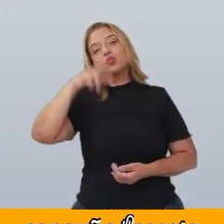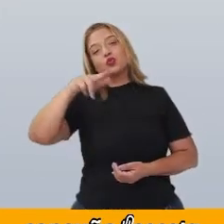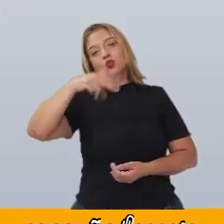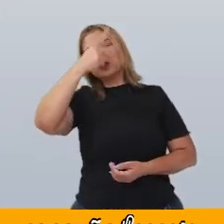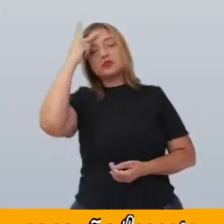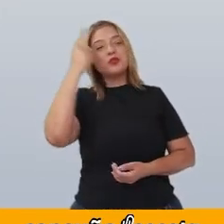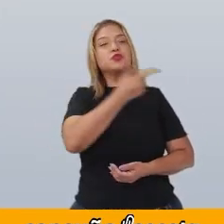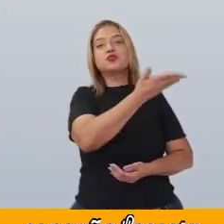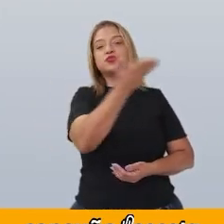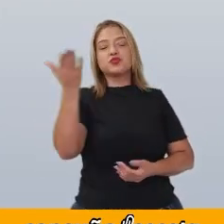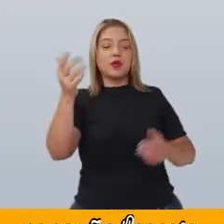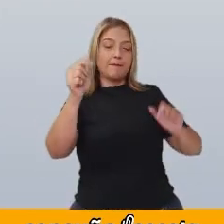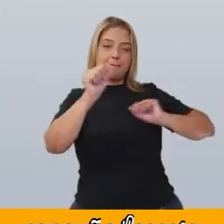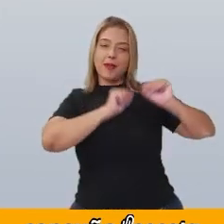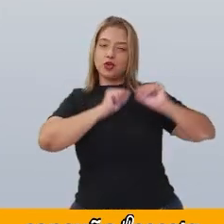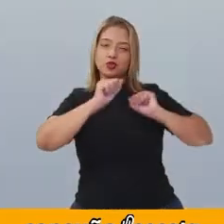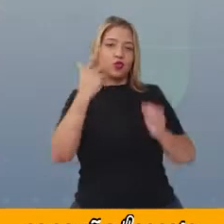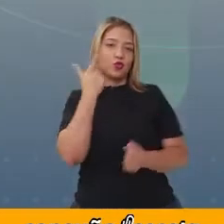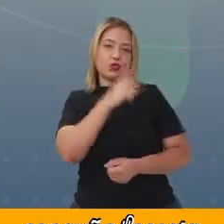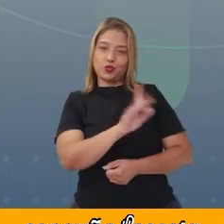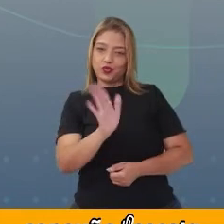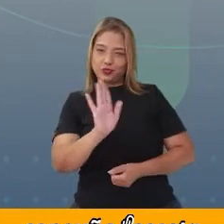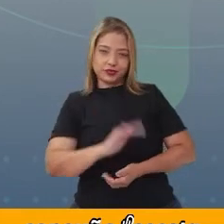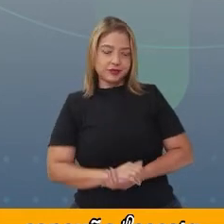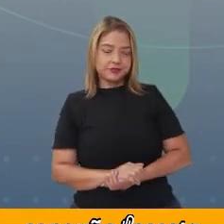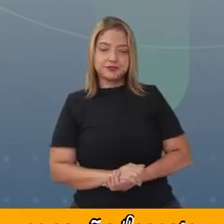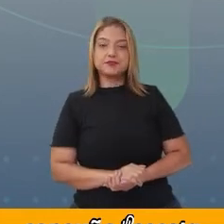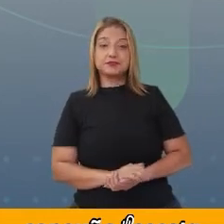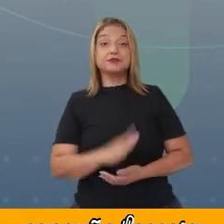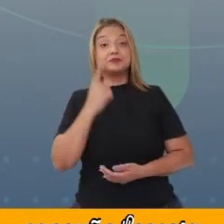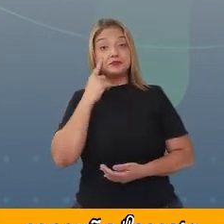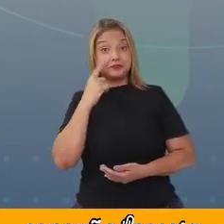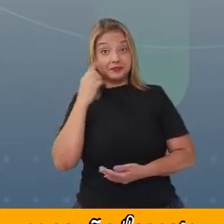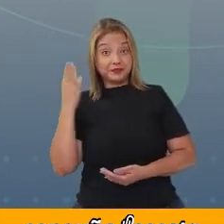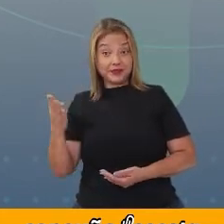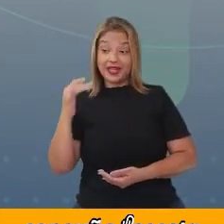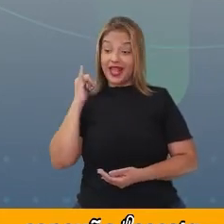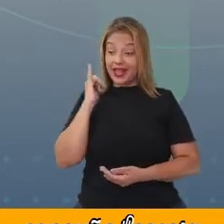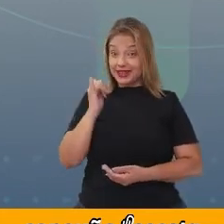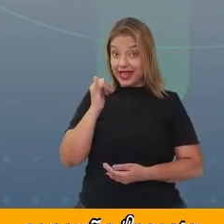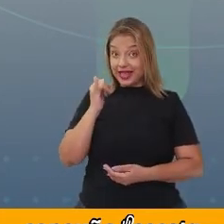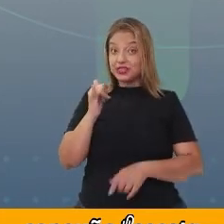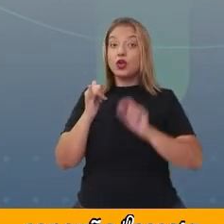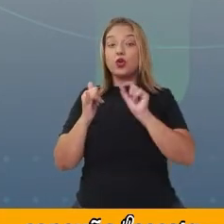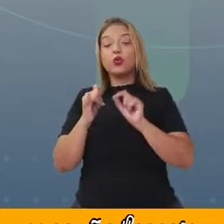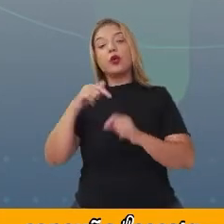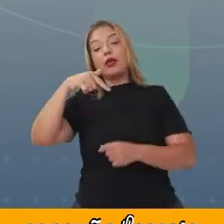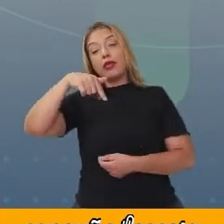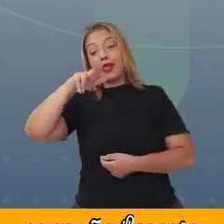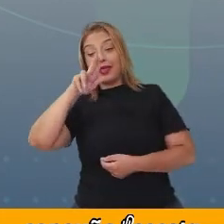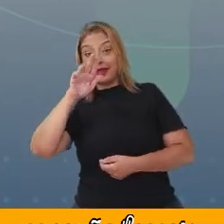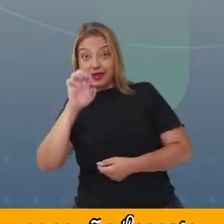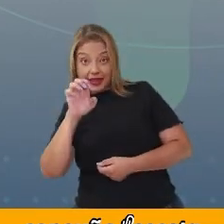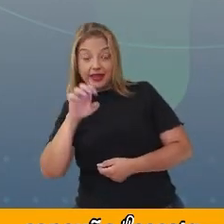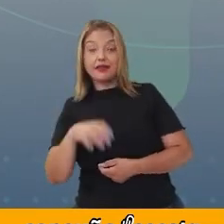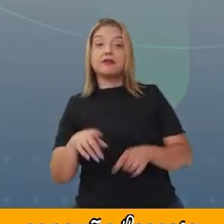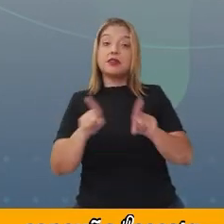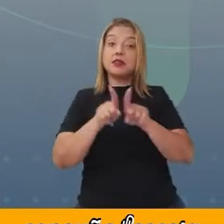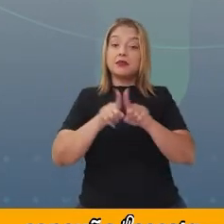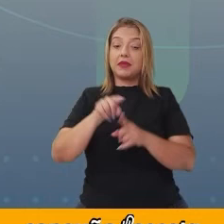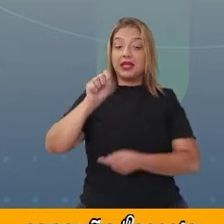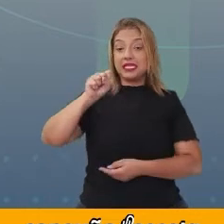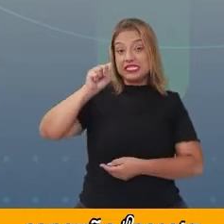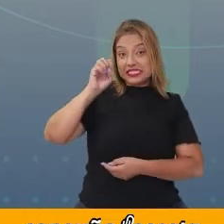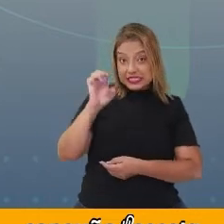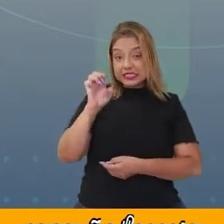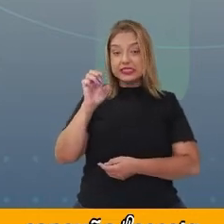por ninguém. Observe que na fala do narrador tinha o que e o se, eu até grifei